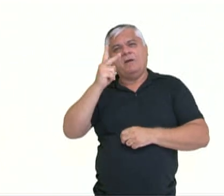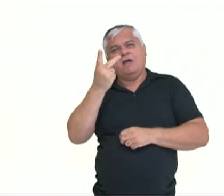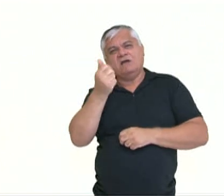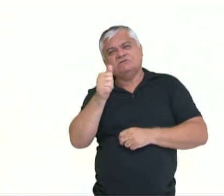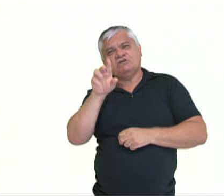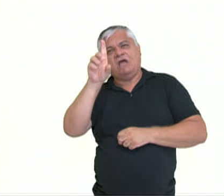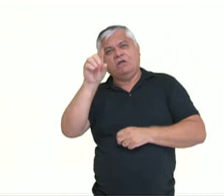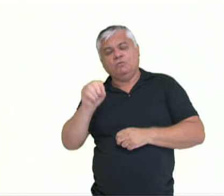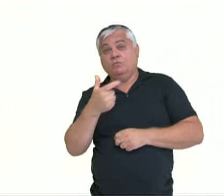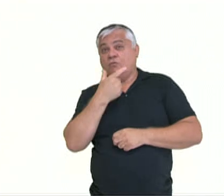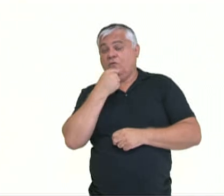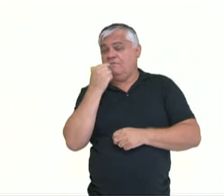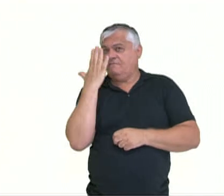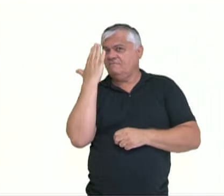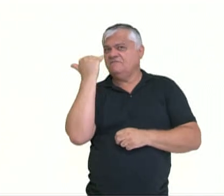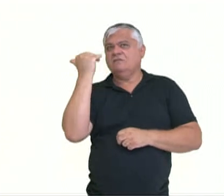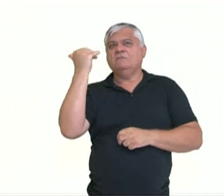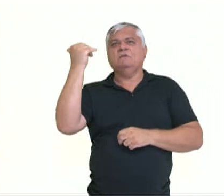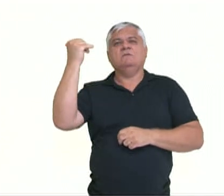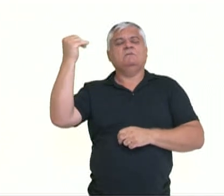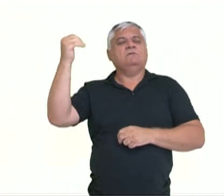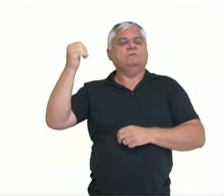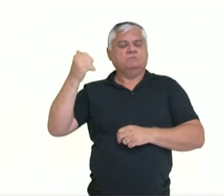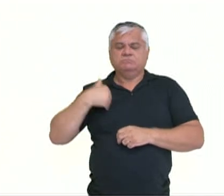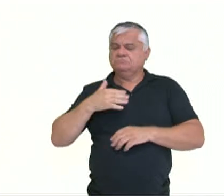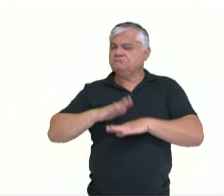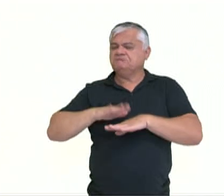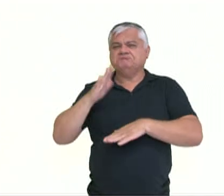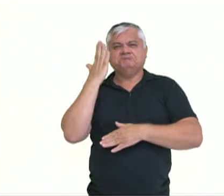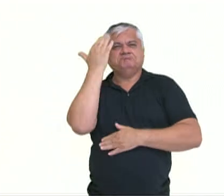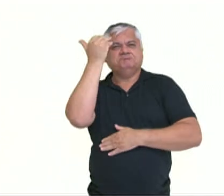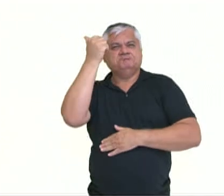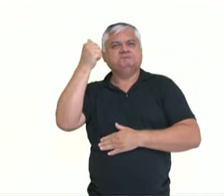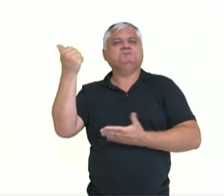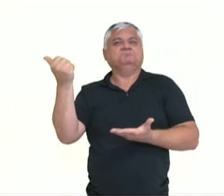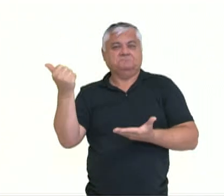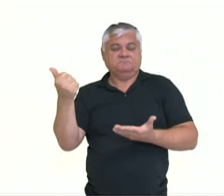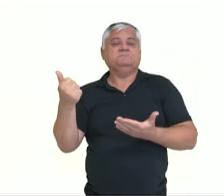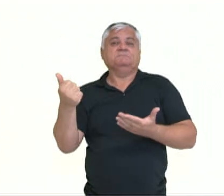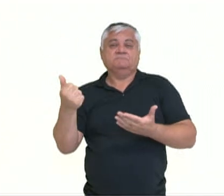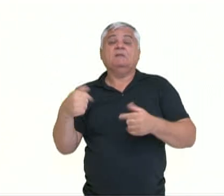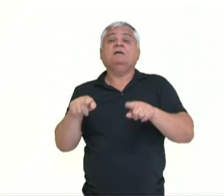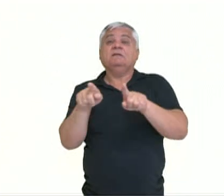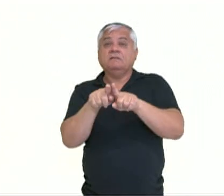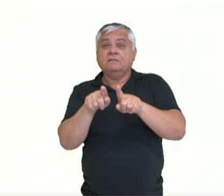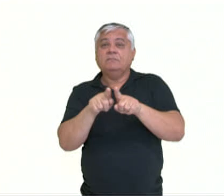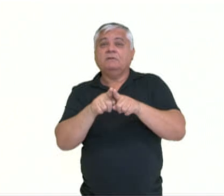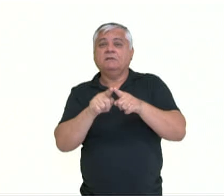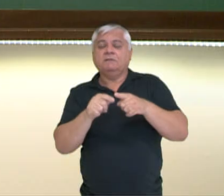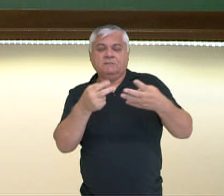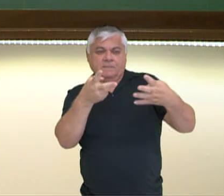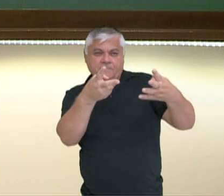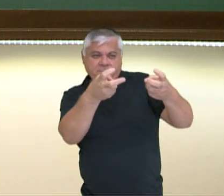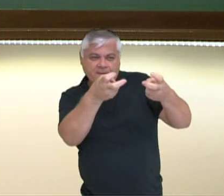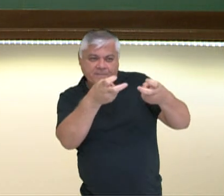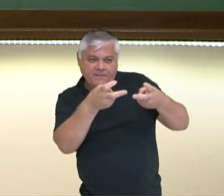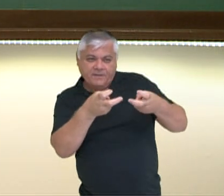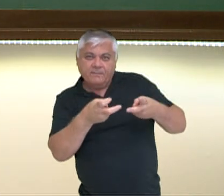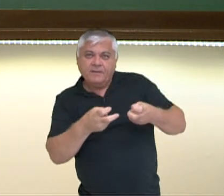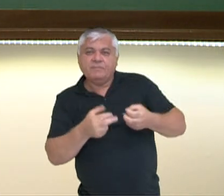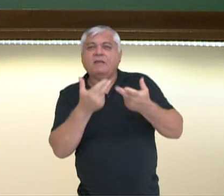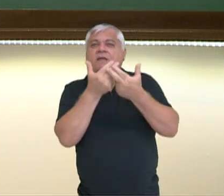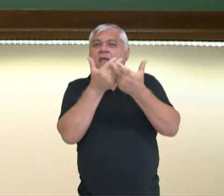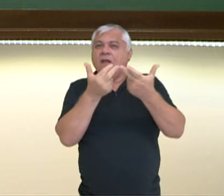nossa literatura, um dos maiores autores de todos os tempos. Reconhecemos os elementos da narrativa.